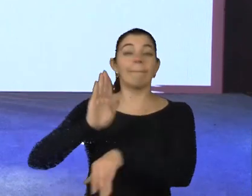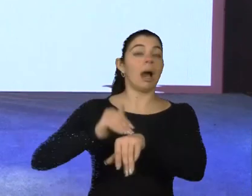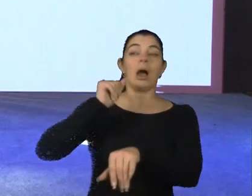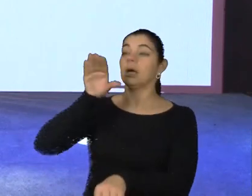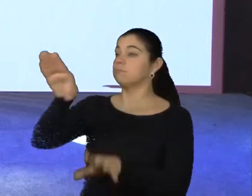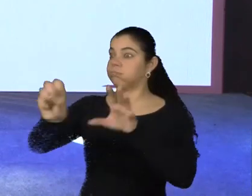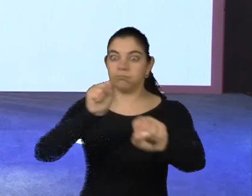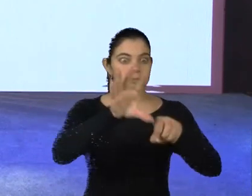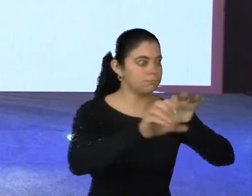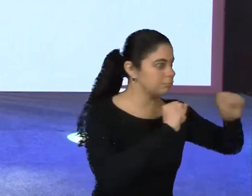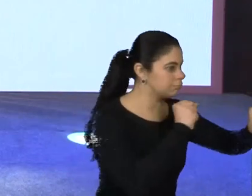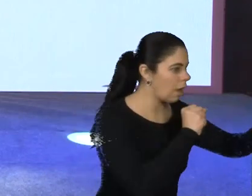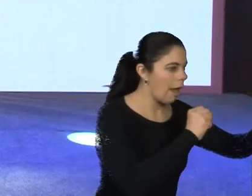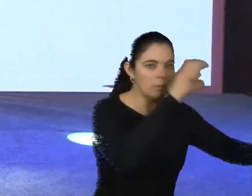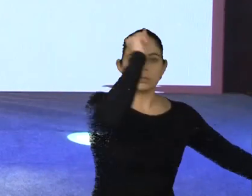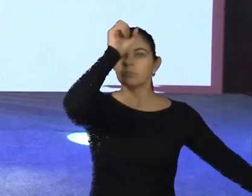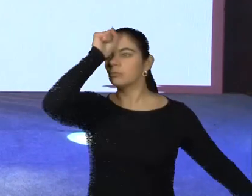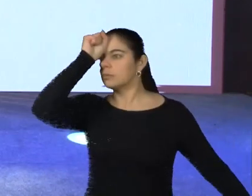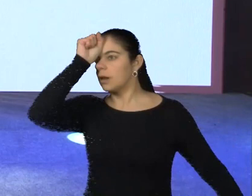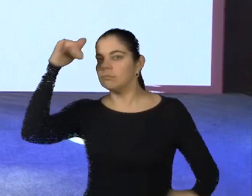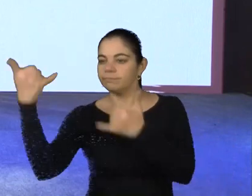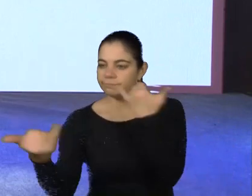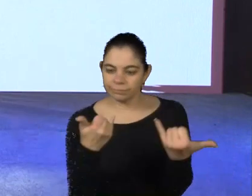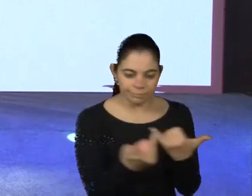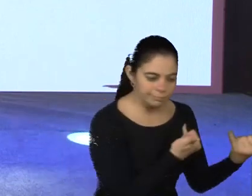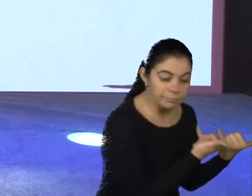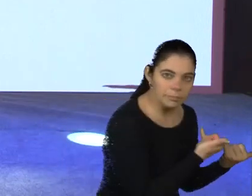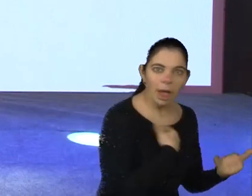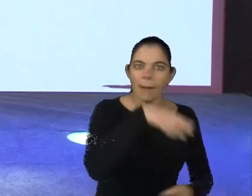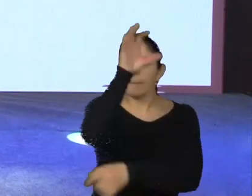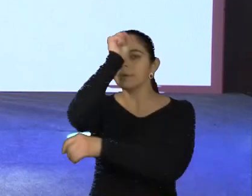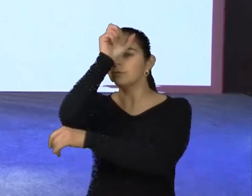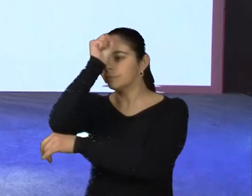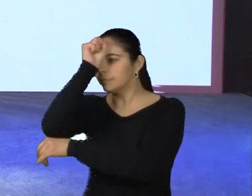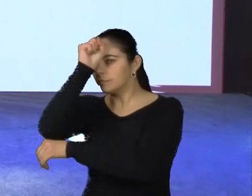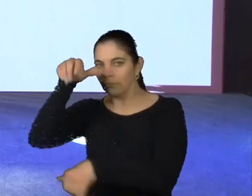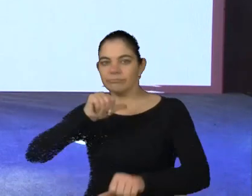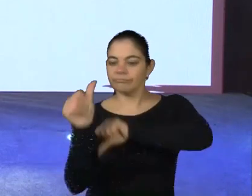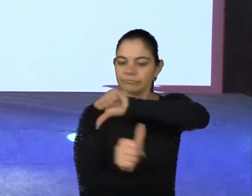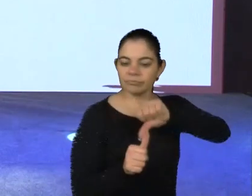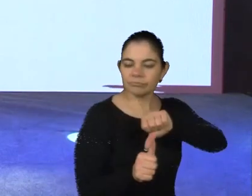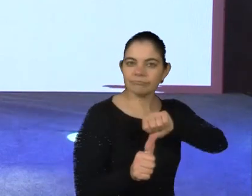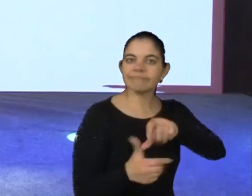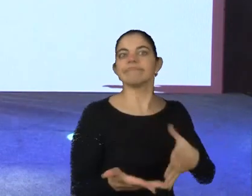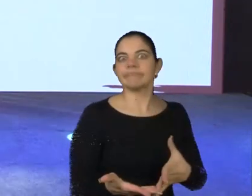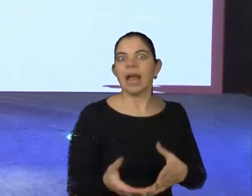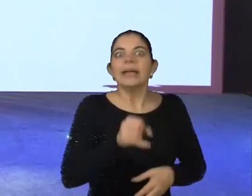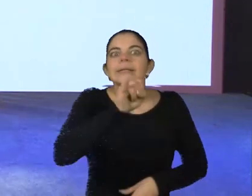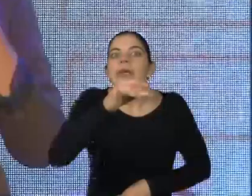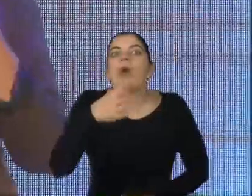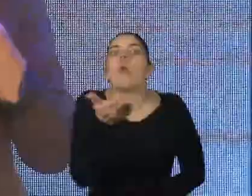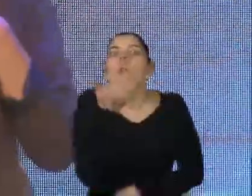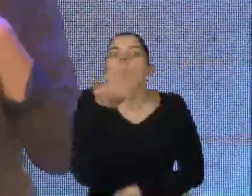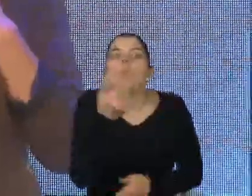de desenvolvimento neurológico também, aqui, tudo juntinho. E se eu como um monte de coisa?